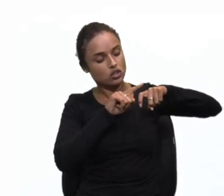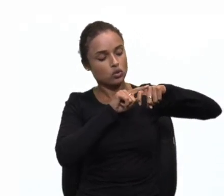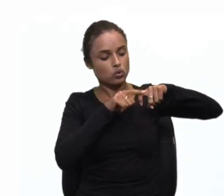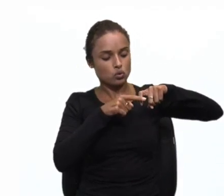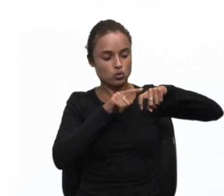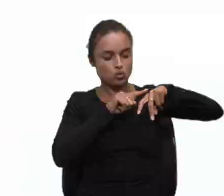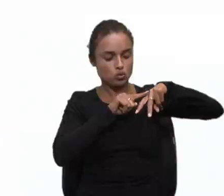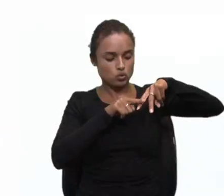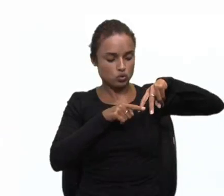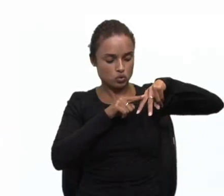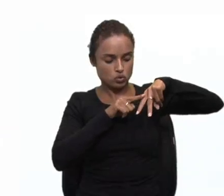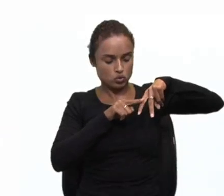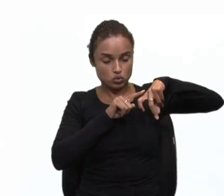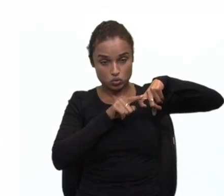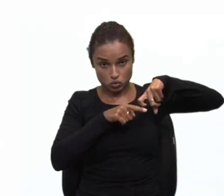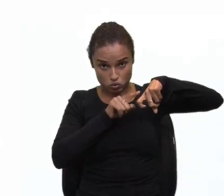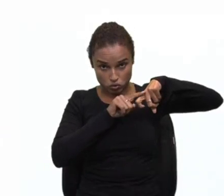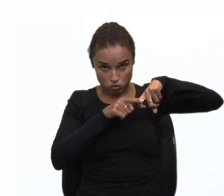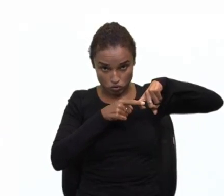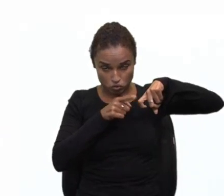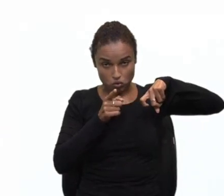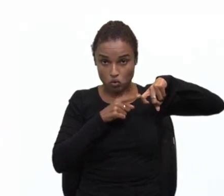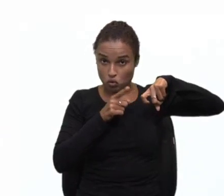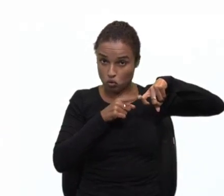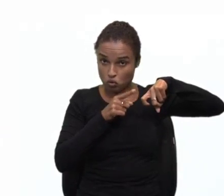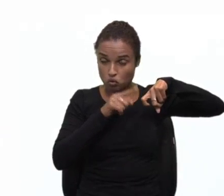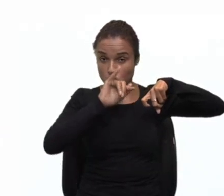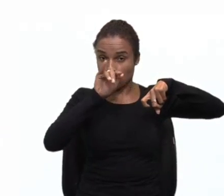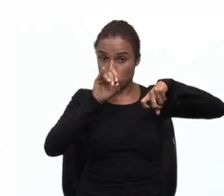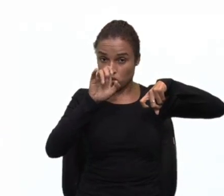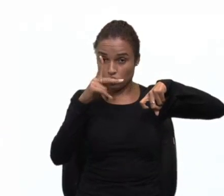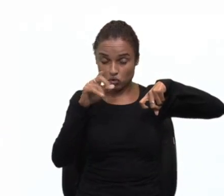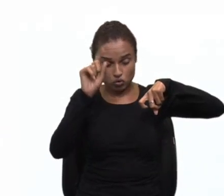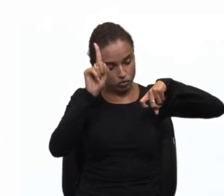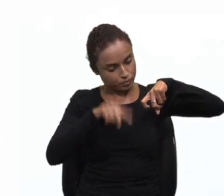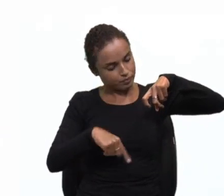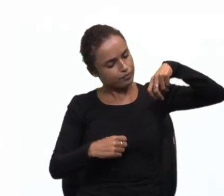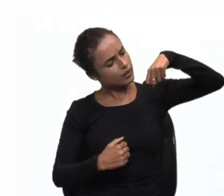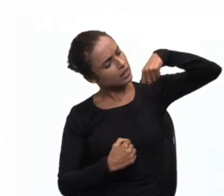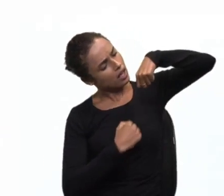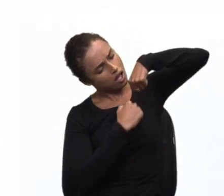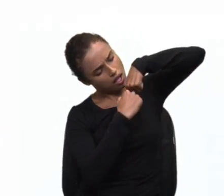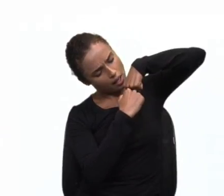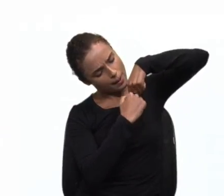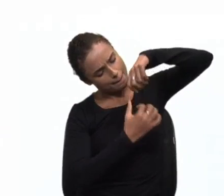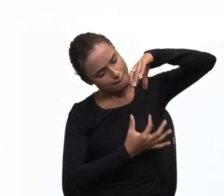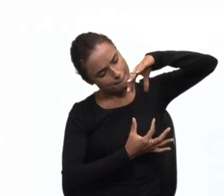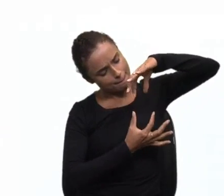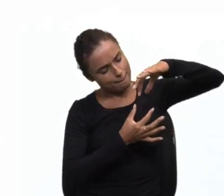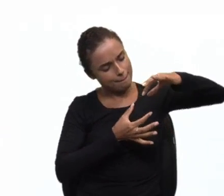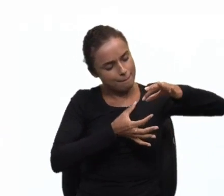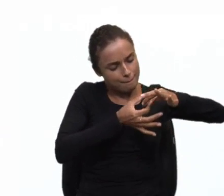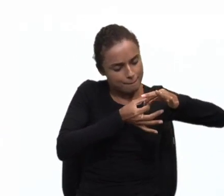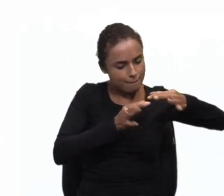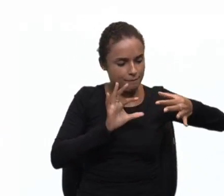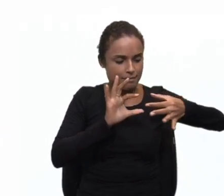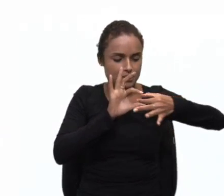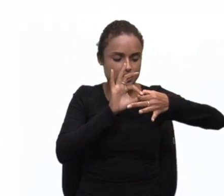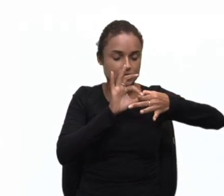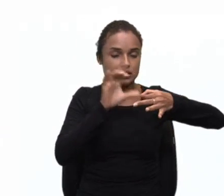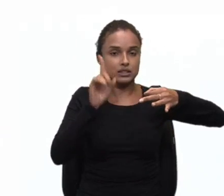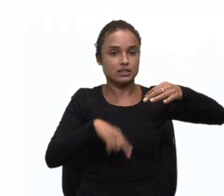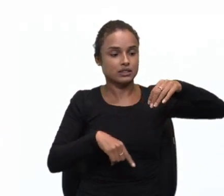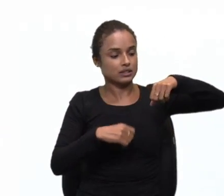Bom, além disso, o joelho tem os ligamentos cruzados anterior e o